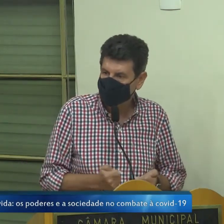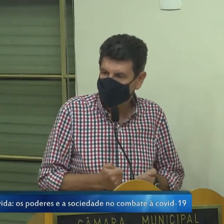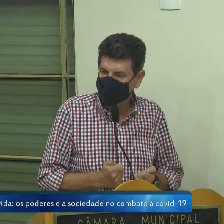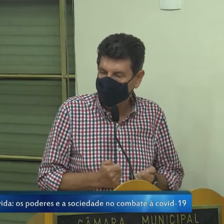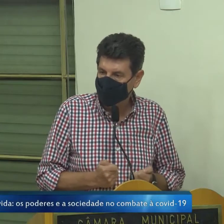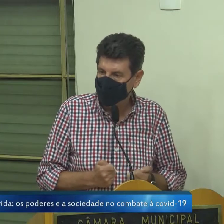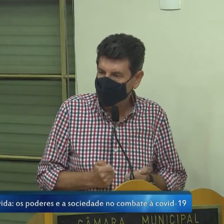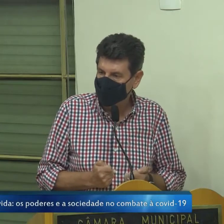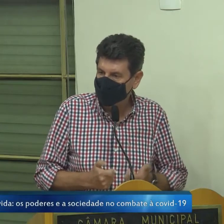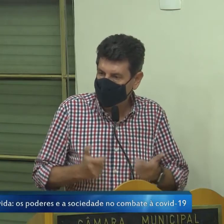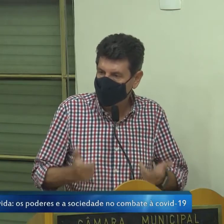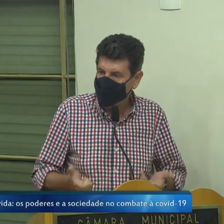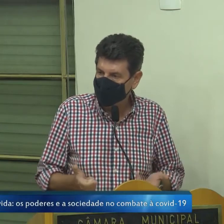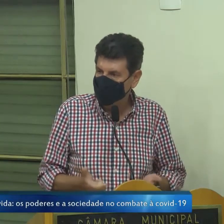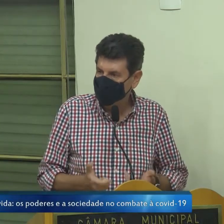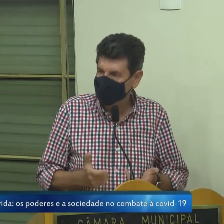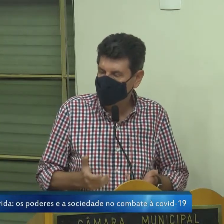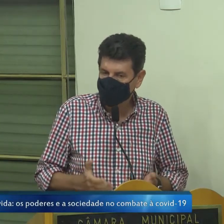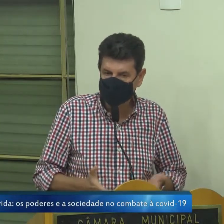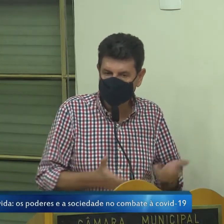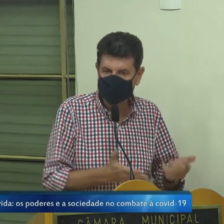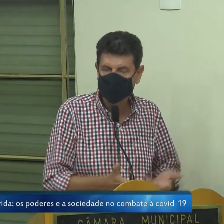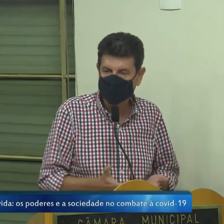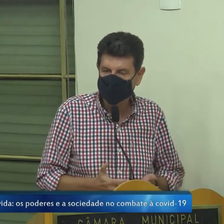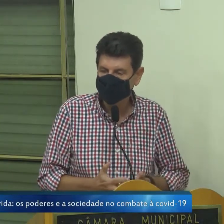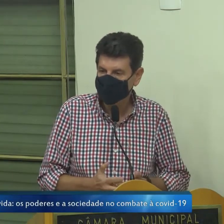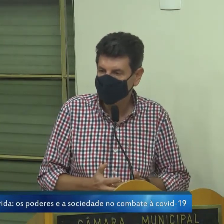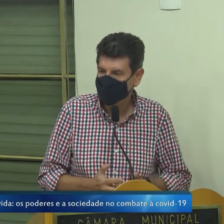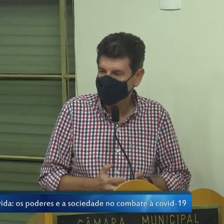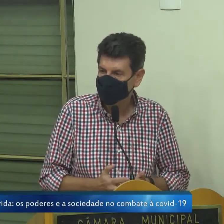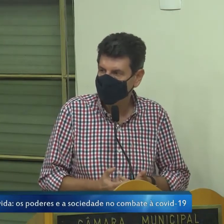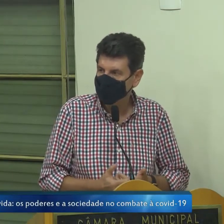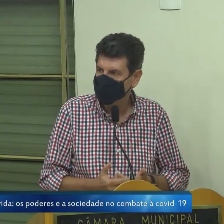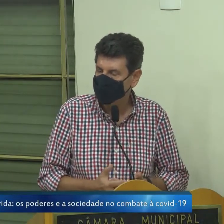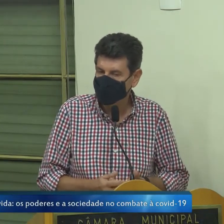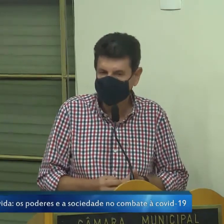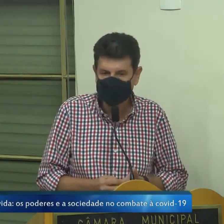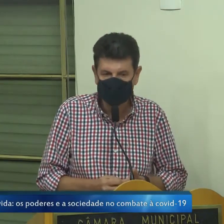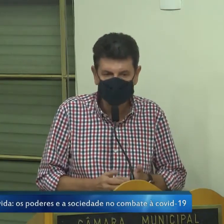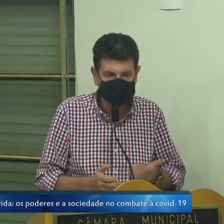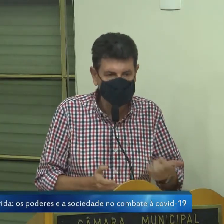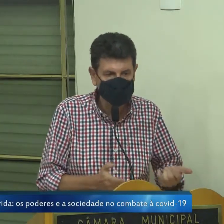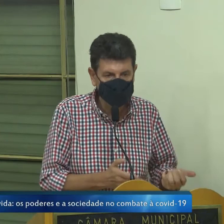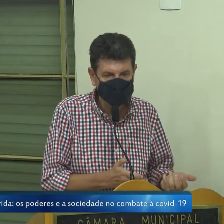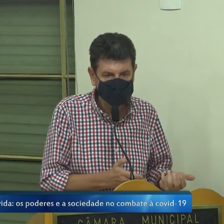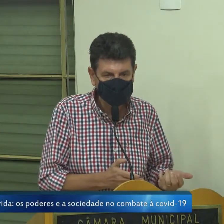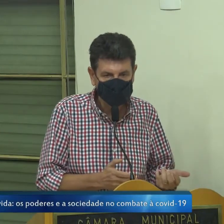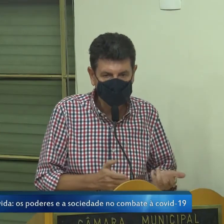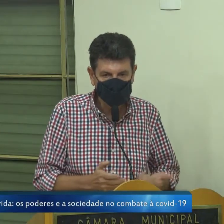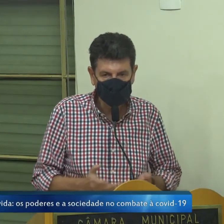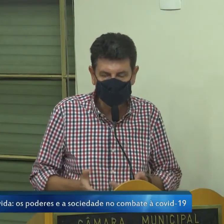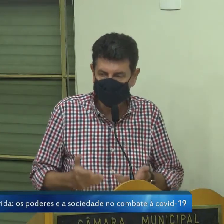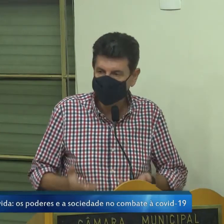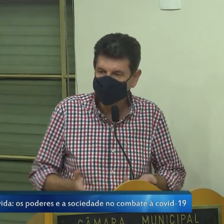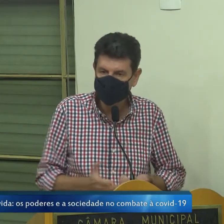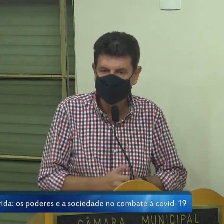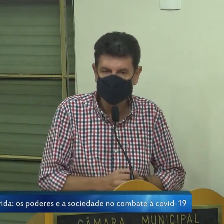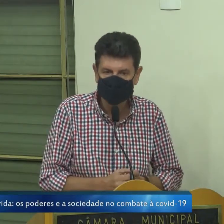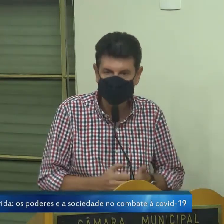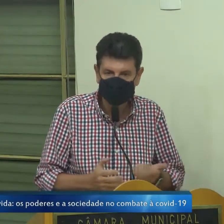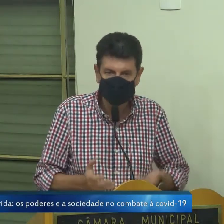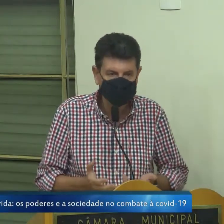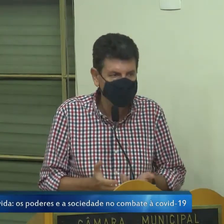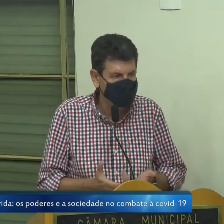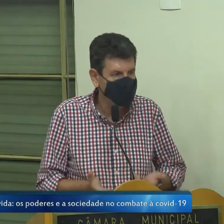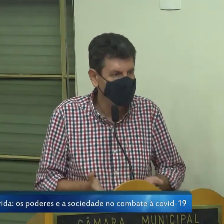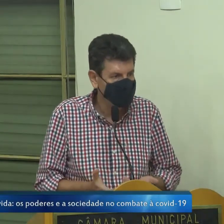decorrentes de um decreto municipal que continha restrições de algumas atividades, mas também surgido